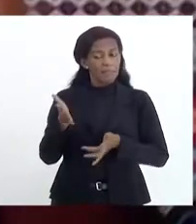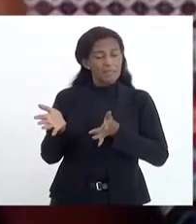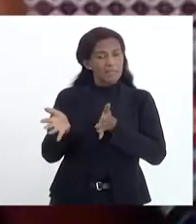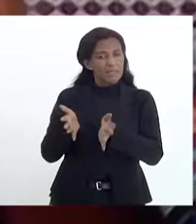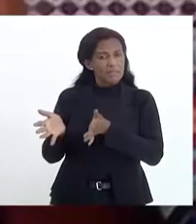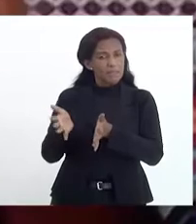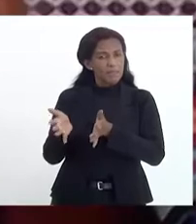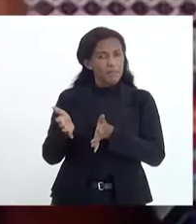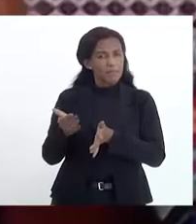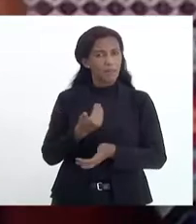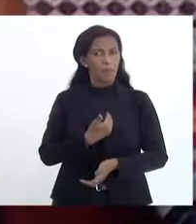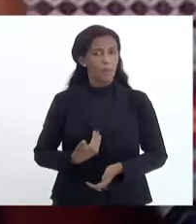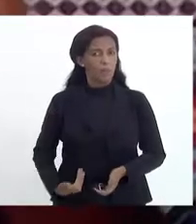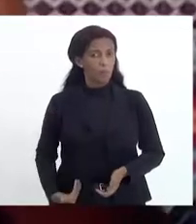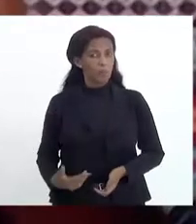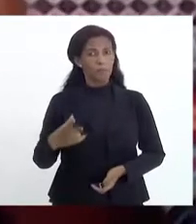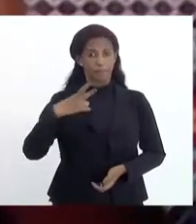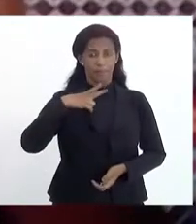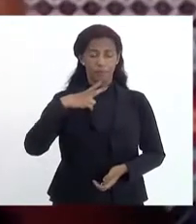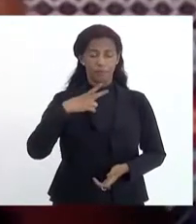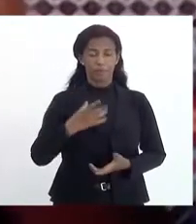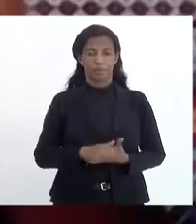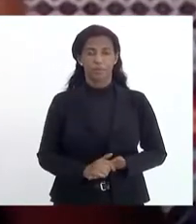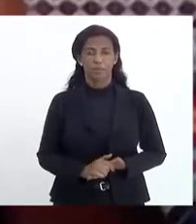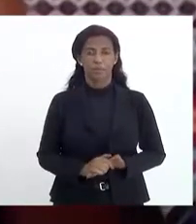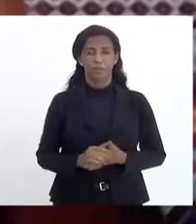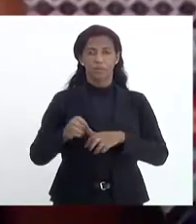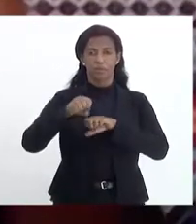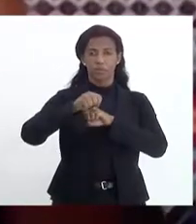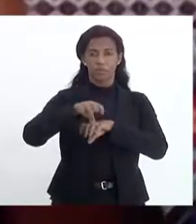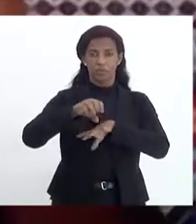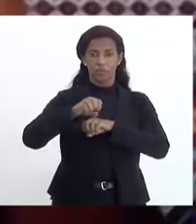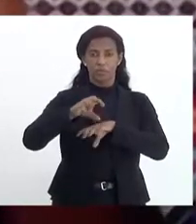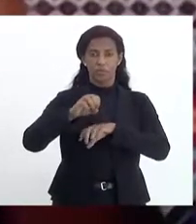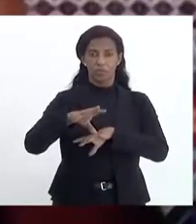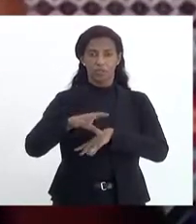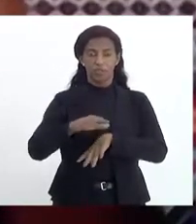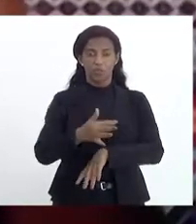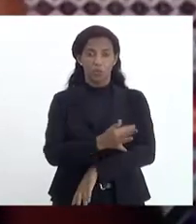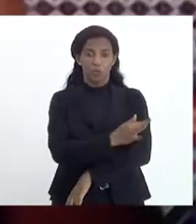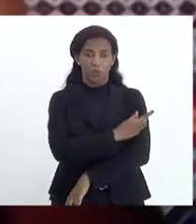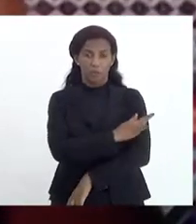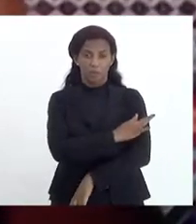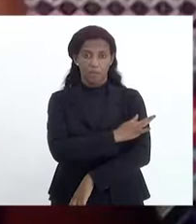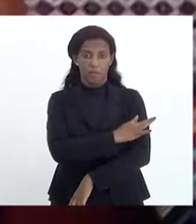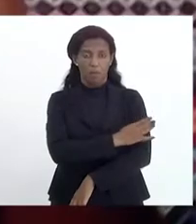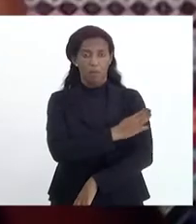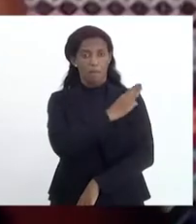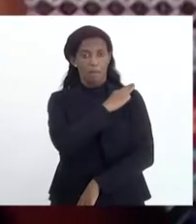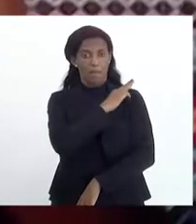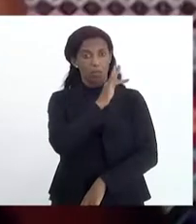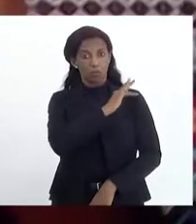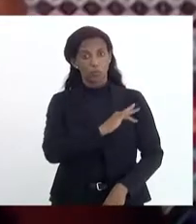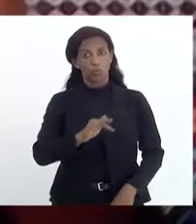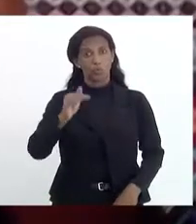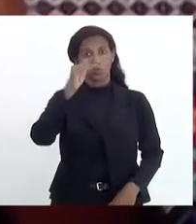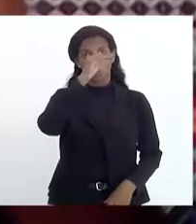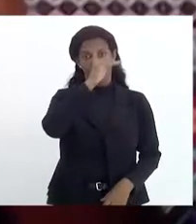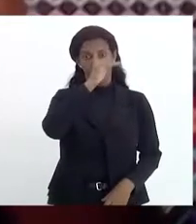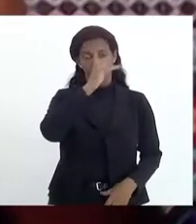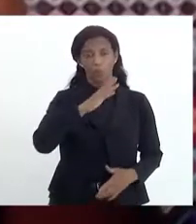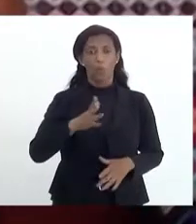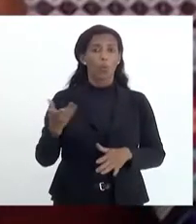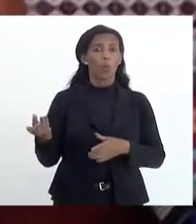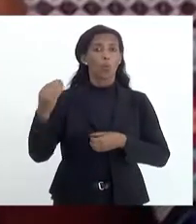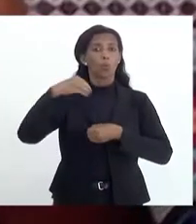instituições públicas e privadas de ensino fundamental, médio e superior, com vistas à